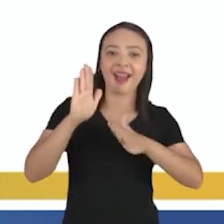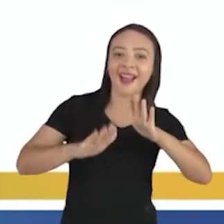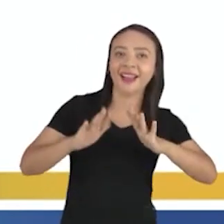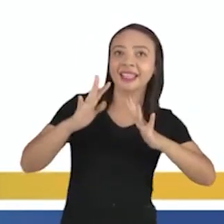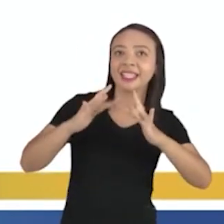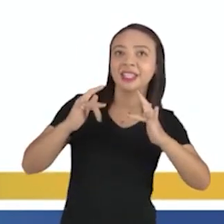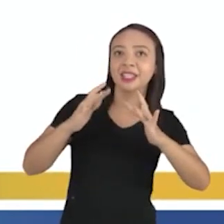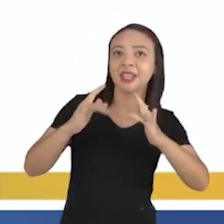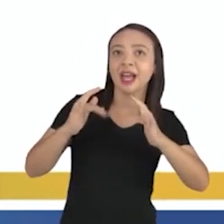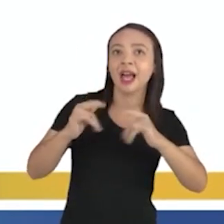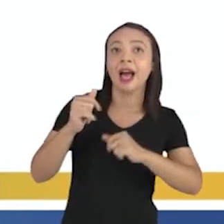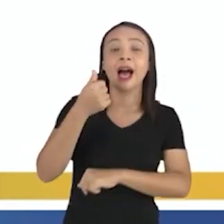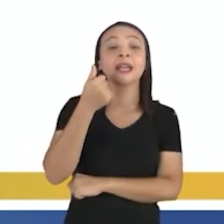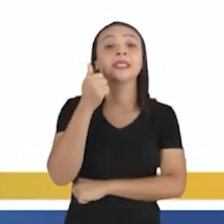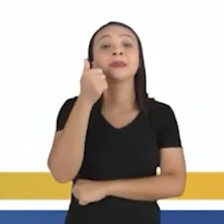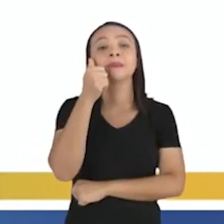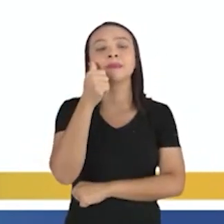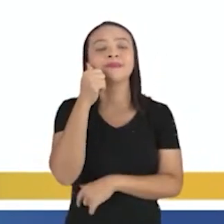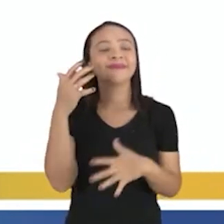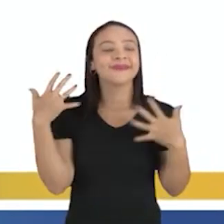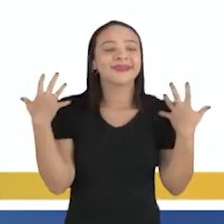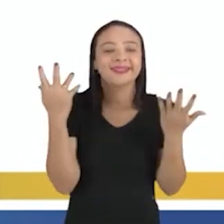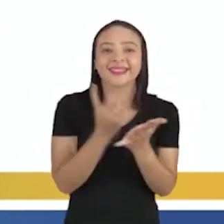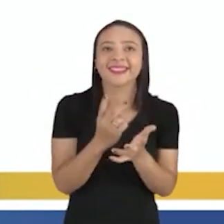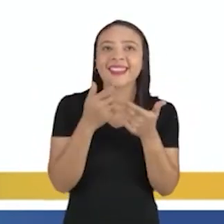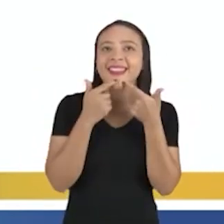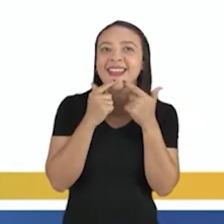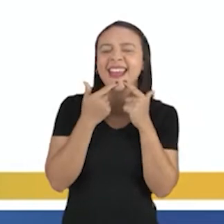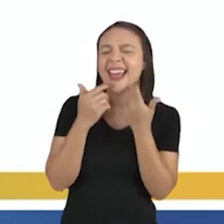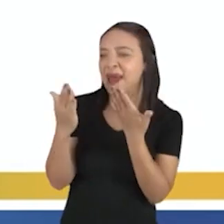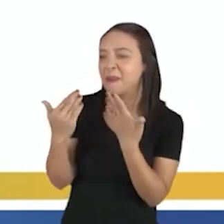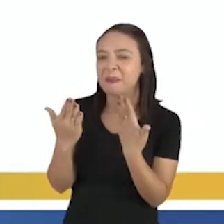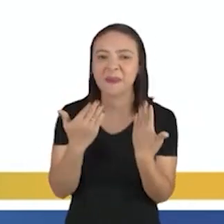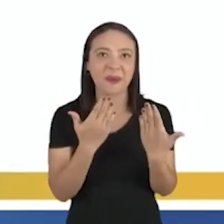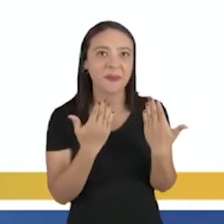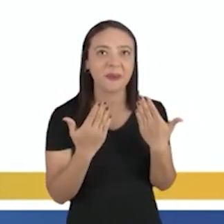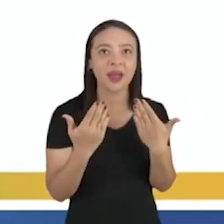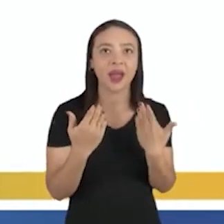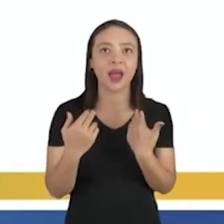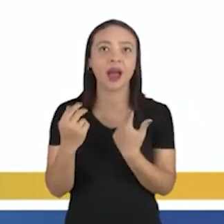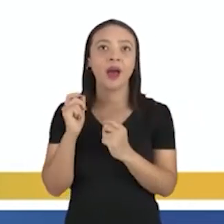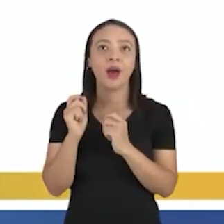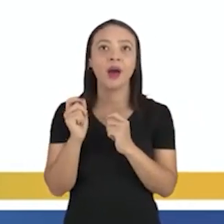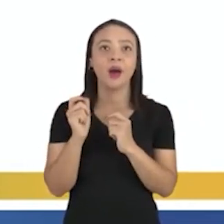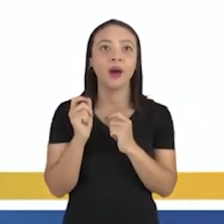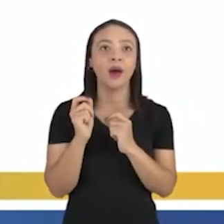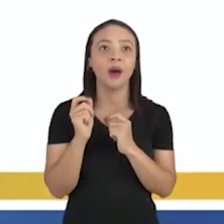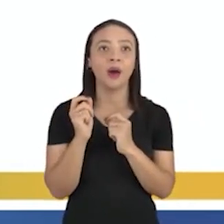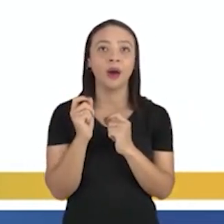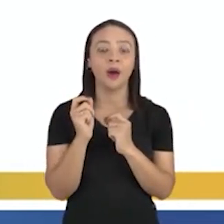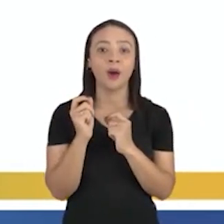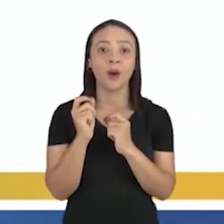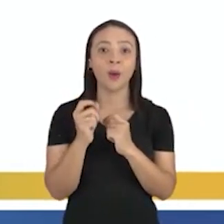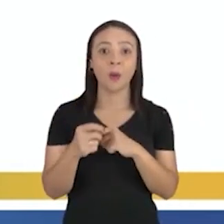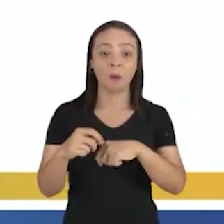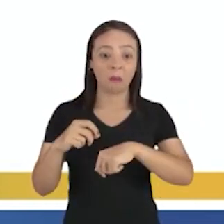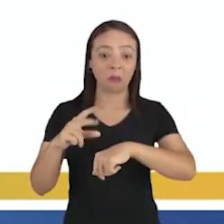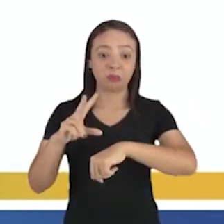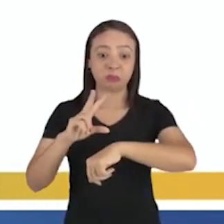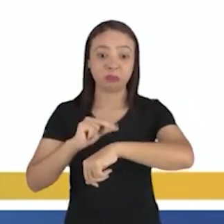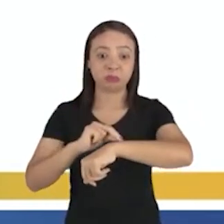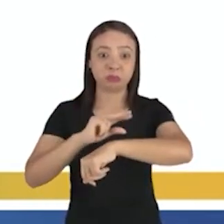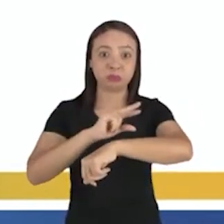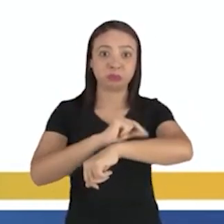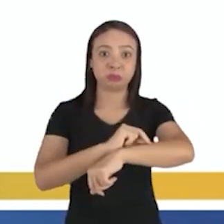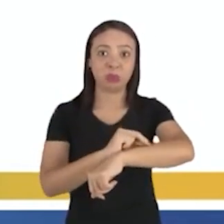alegres meninas que estão sempre rindo, comentando o besouro que entrou na classe e pousou